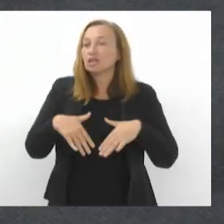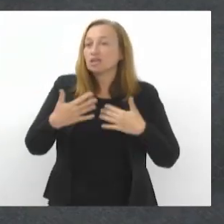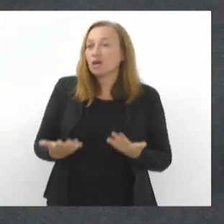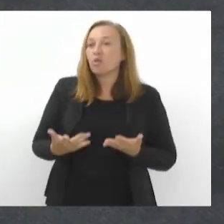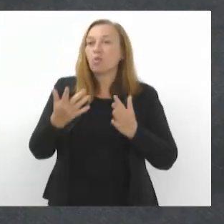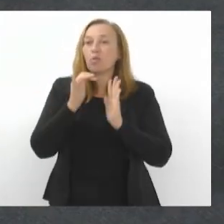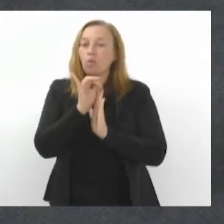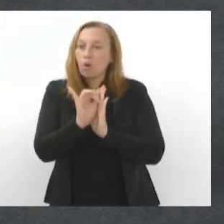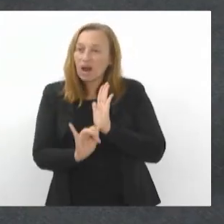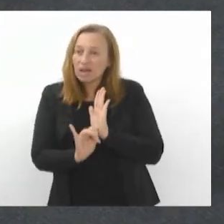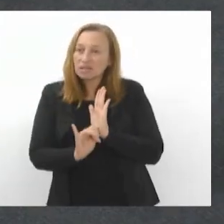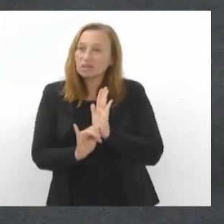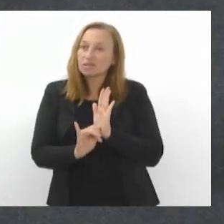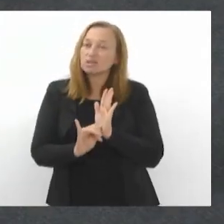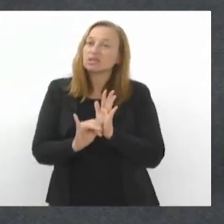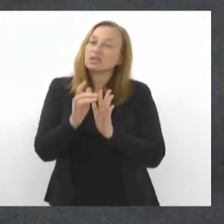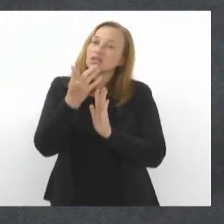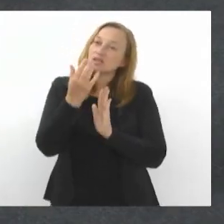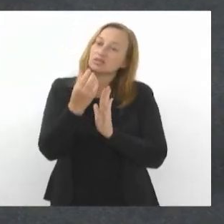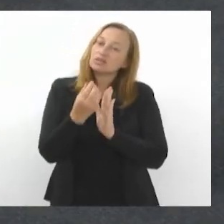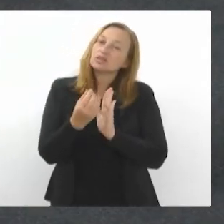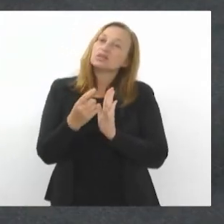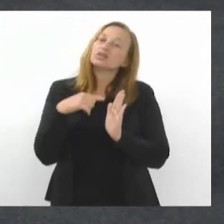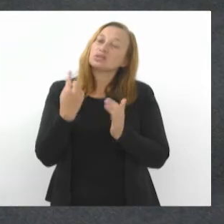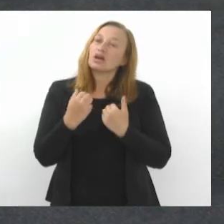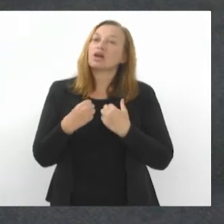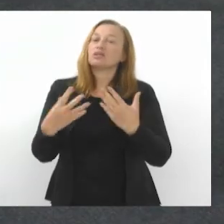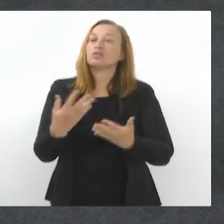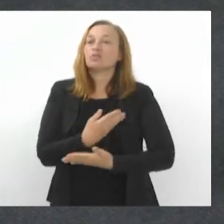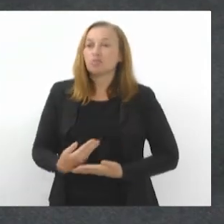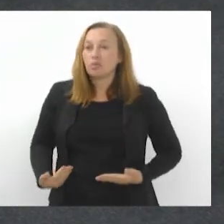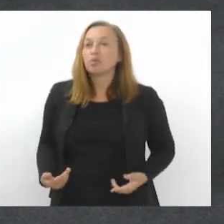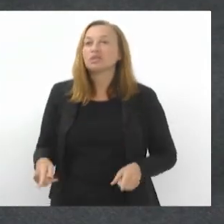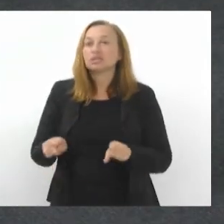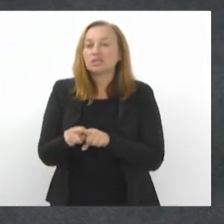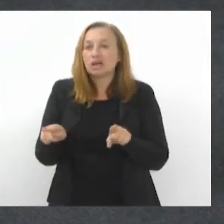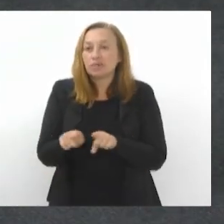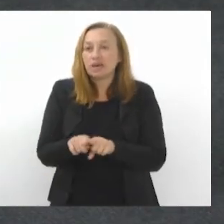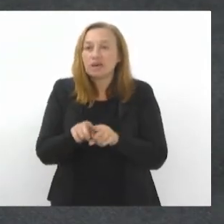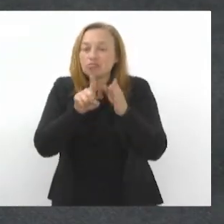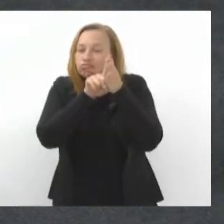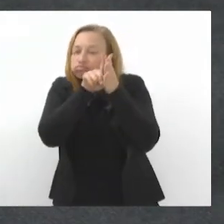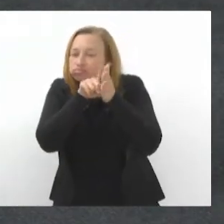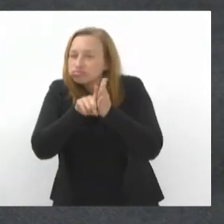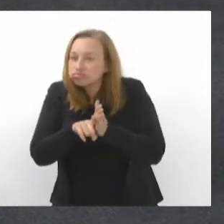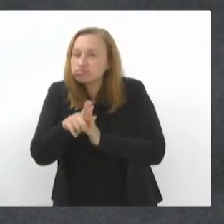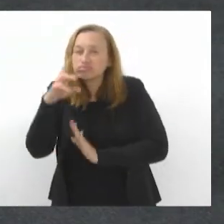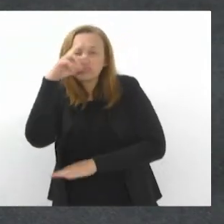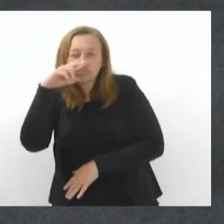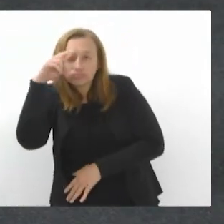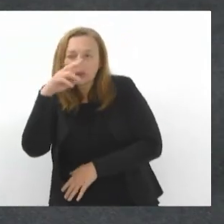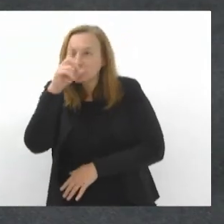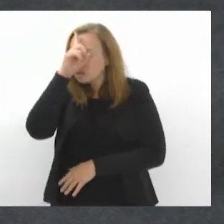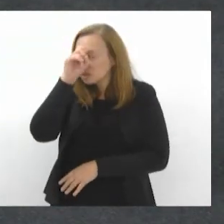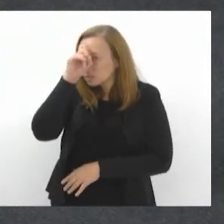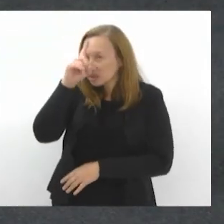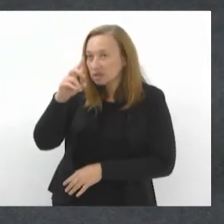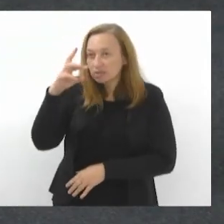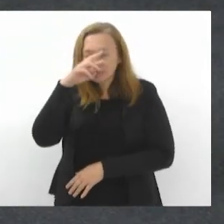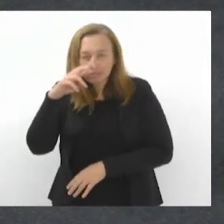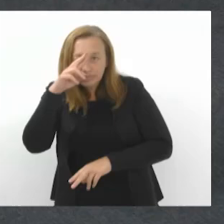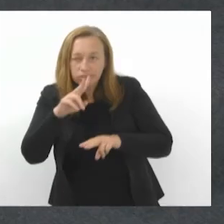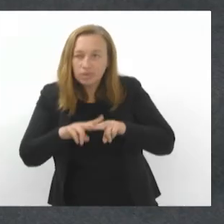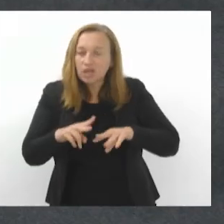está recheado aqui com as nossas audiências públicas, também as inspeções em hospitais, em presídios,